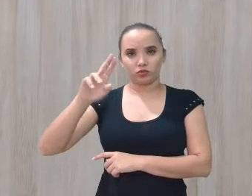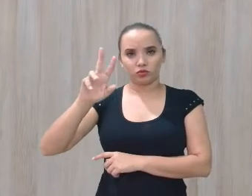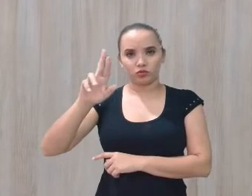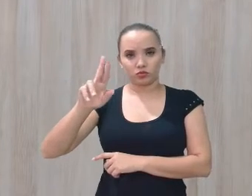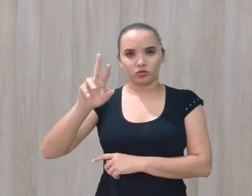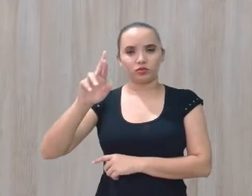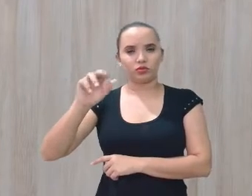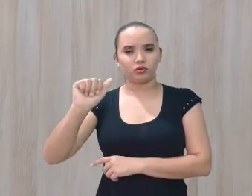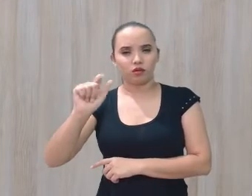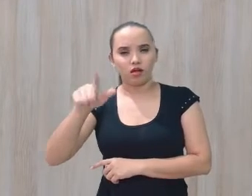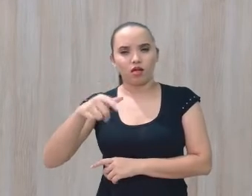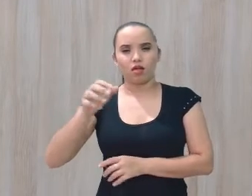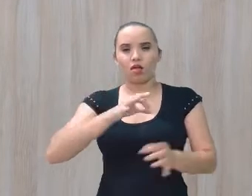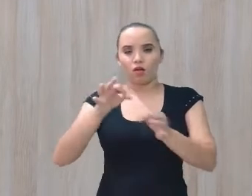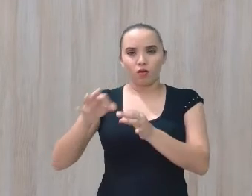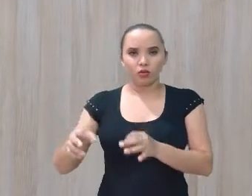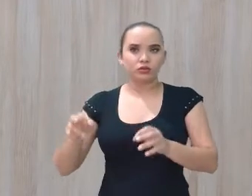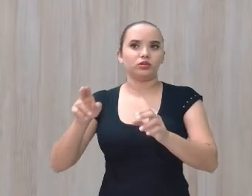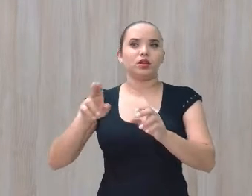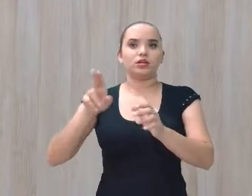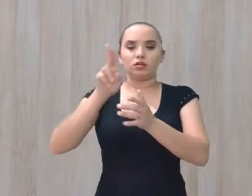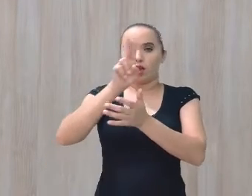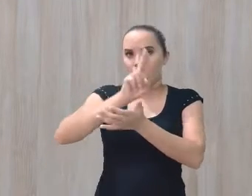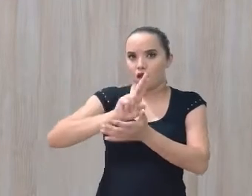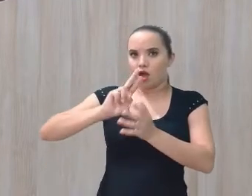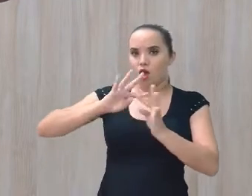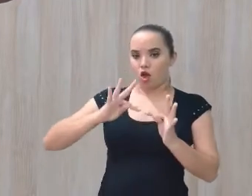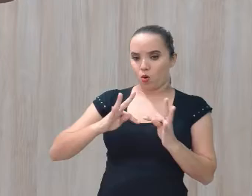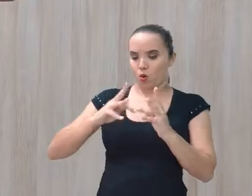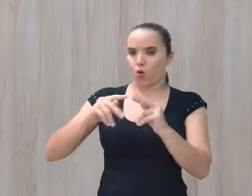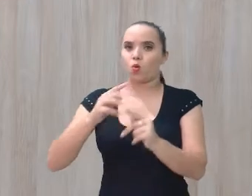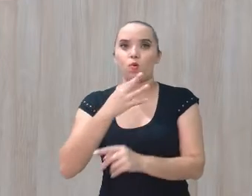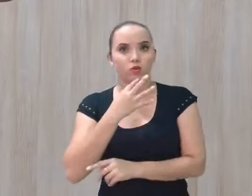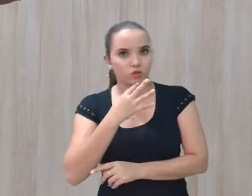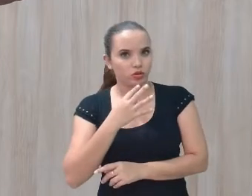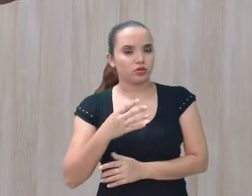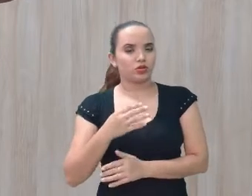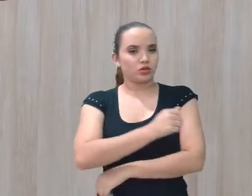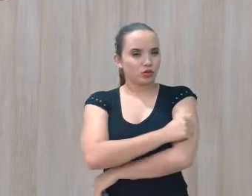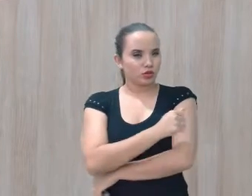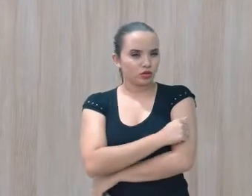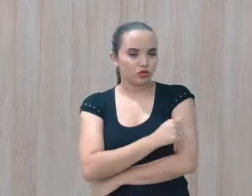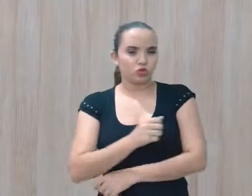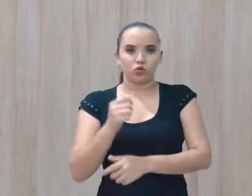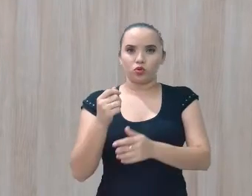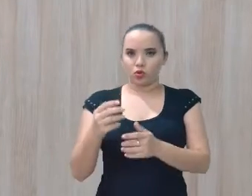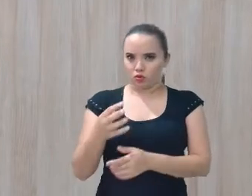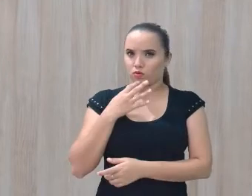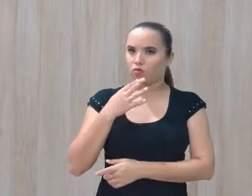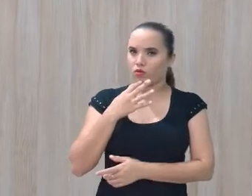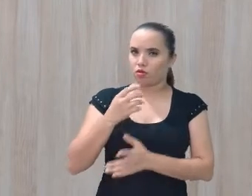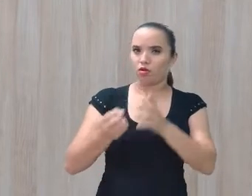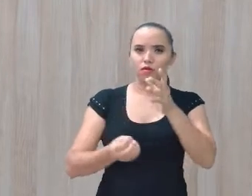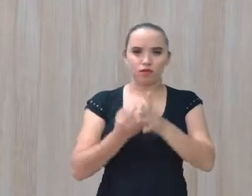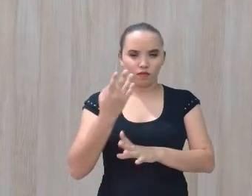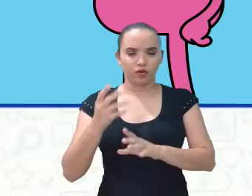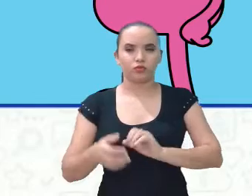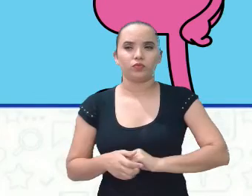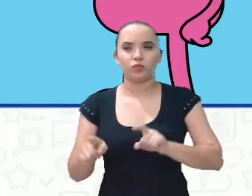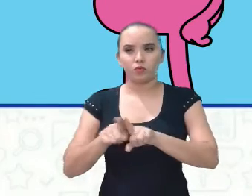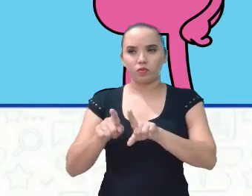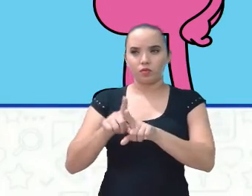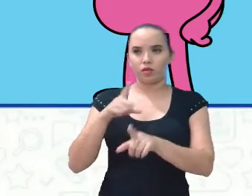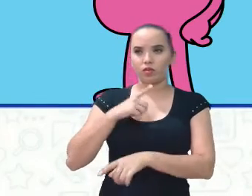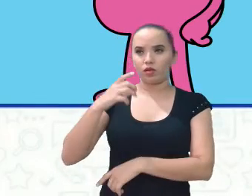todo mundo, que os estudantes, que é o pessoal que faz música estuda, né? Que produz. Tem a cifra, que é aquele jeitinho